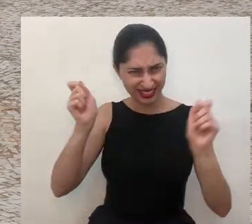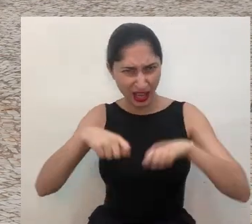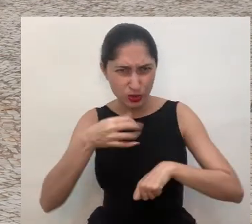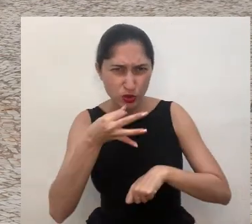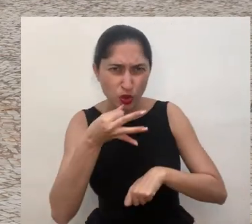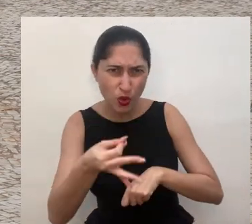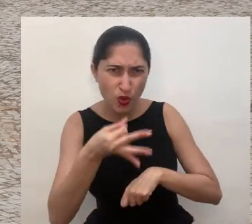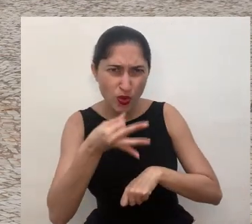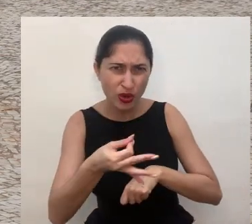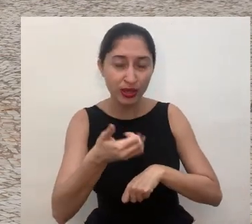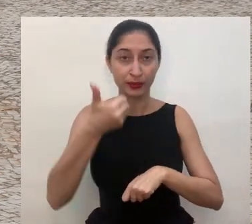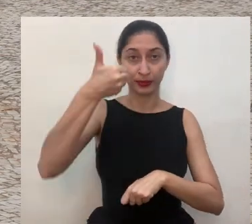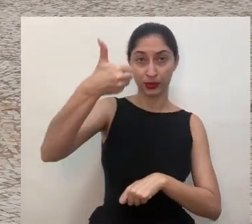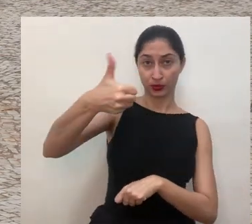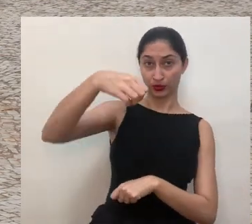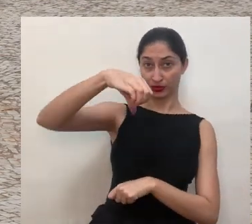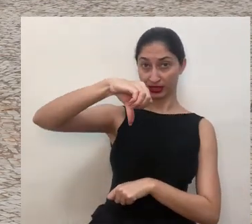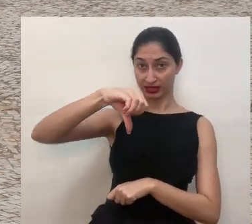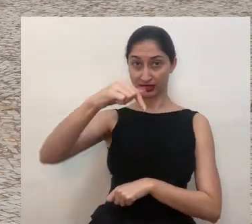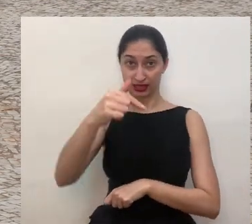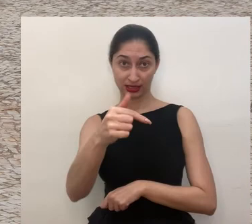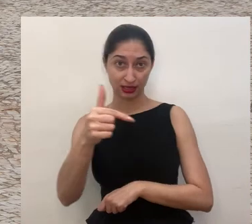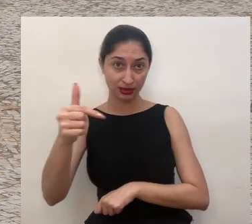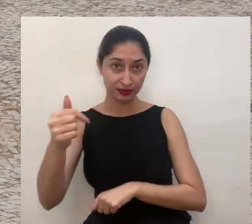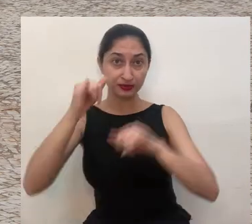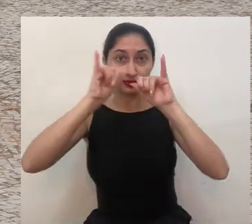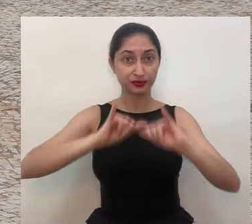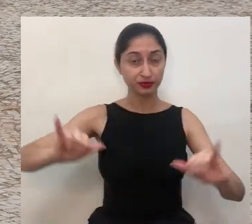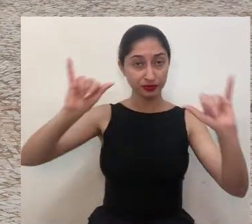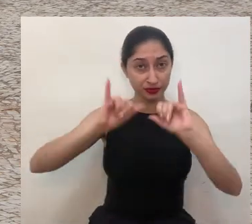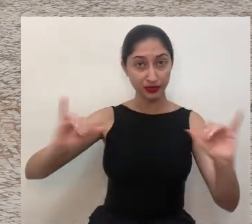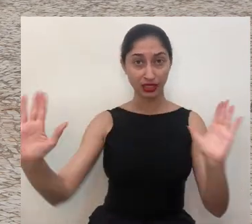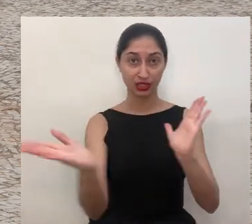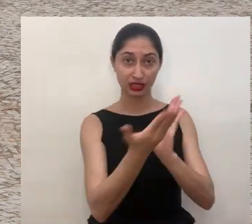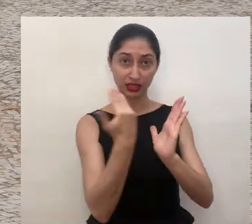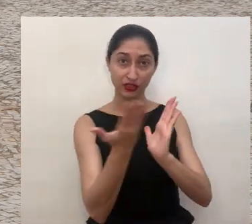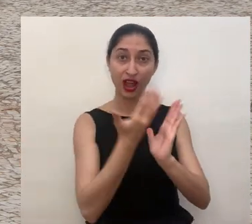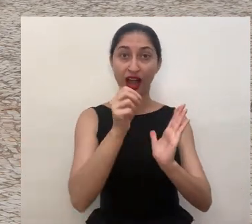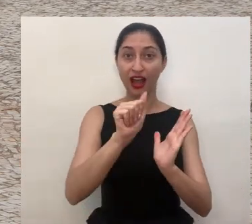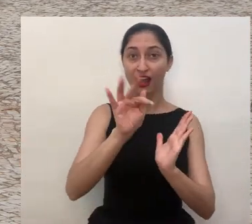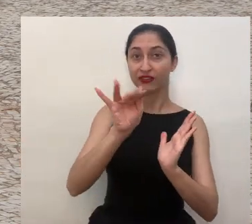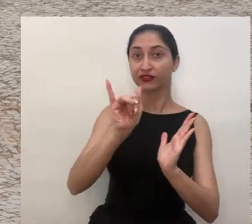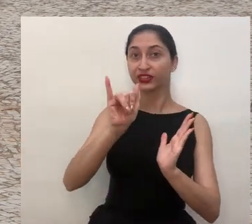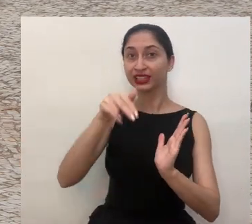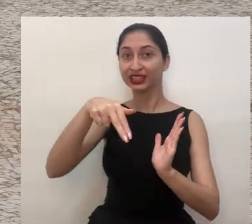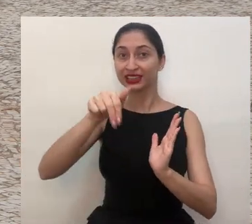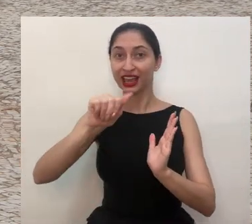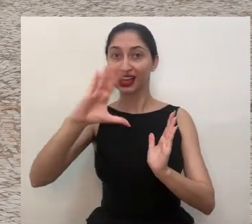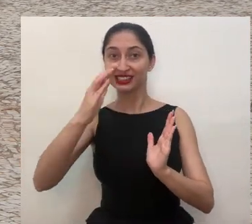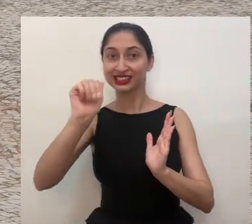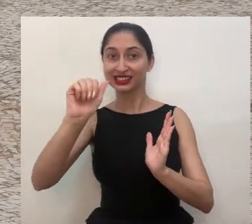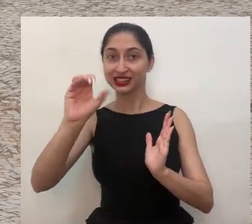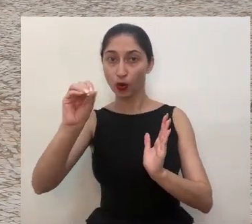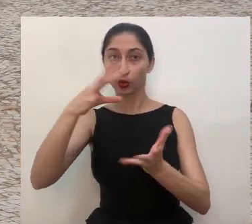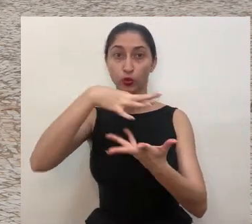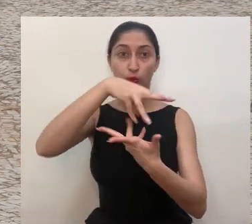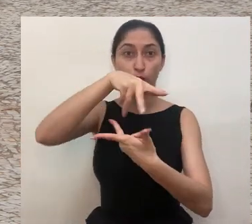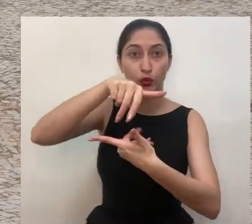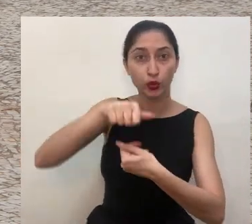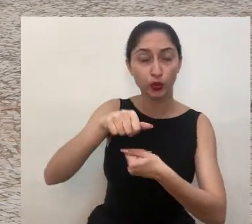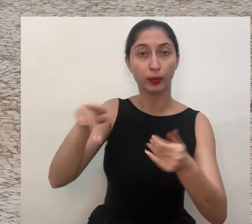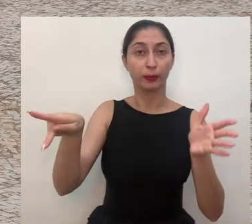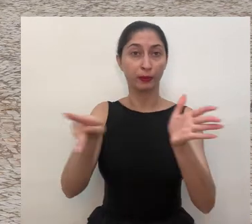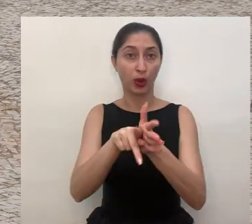lançado o livro A Afinação do Mundo, escrito por Raymond Murray Schafer, que é um músico, compositor,